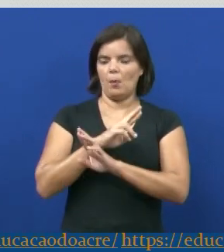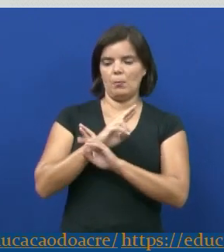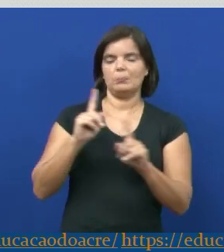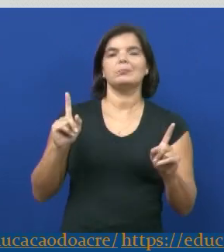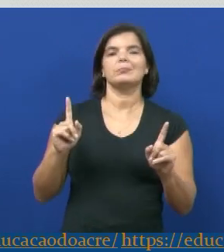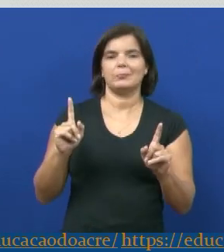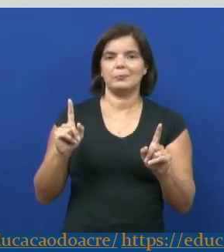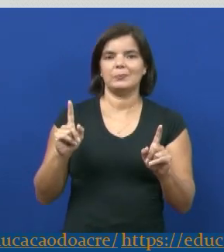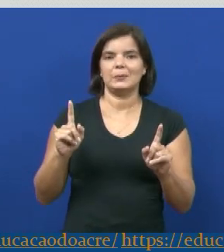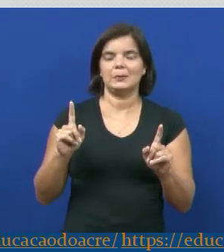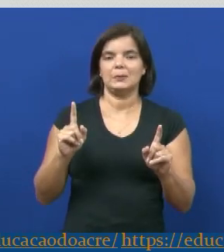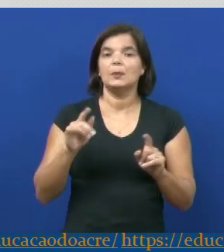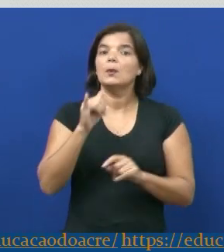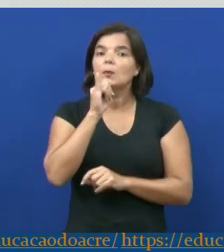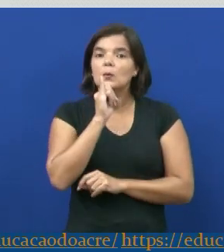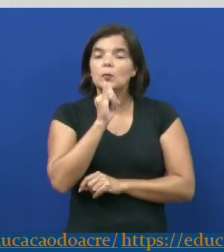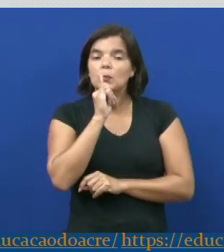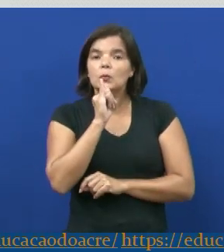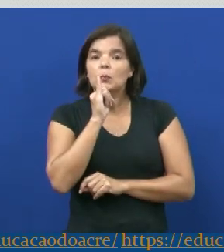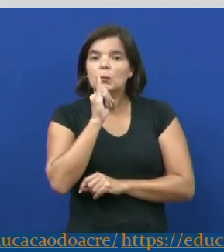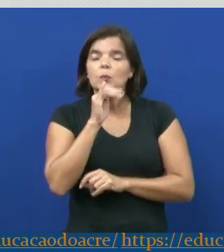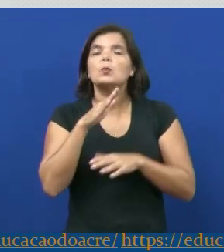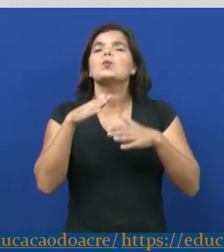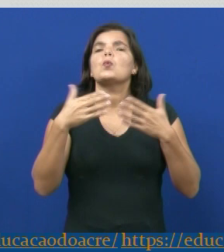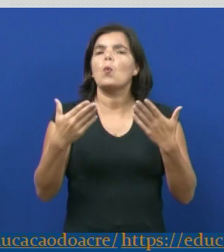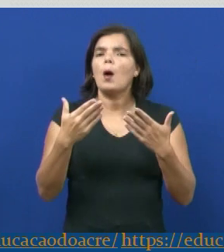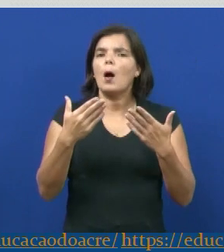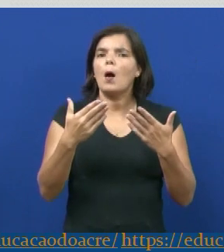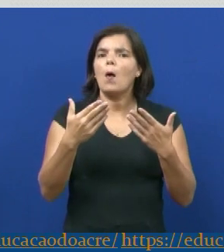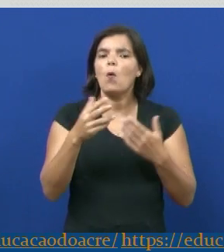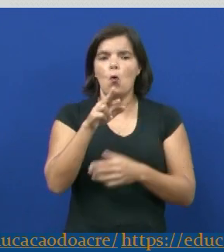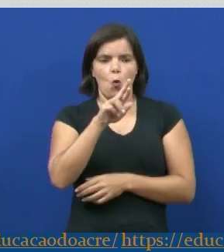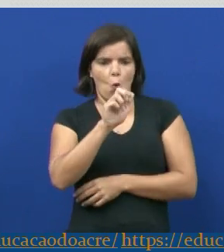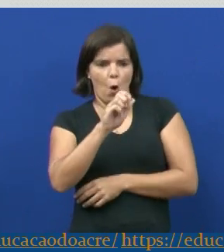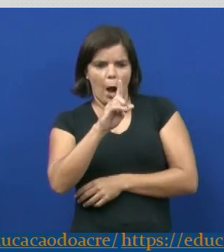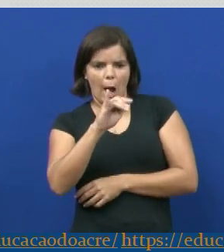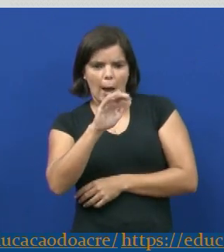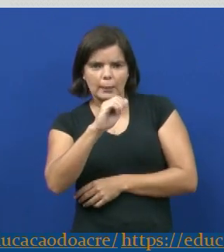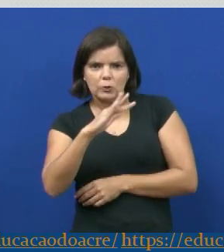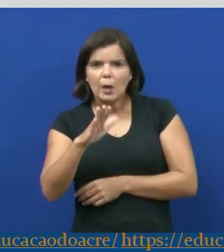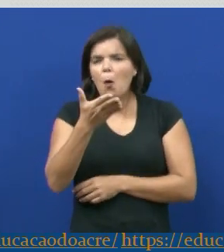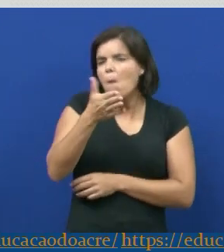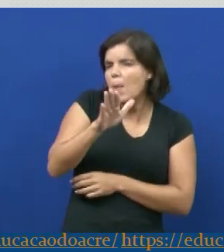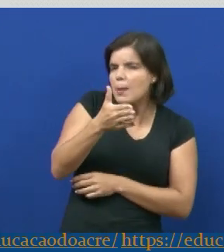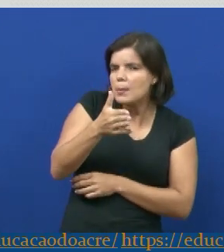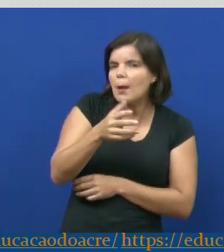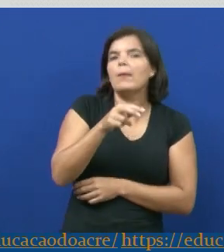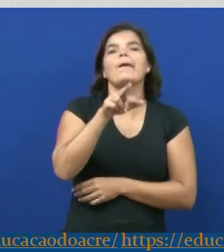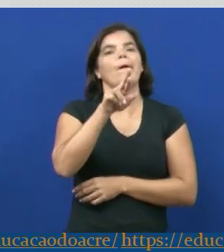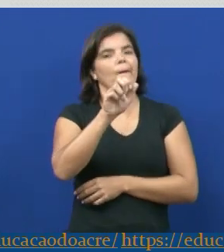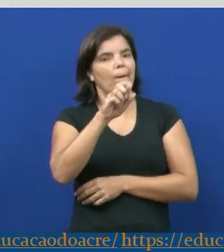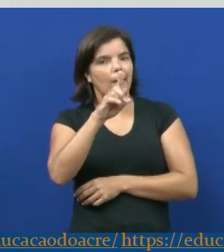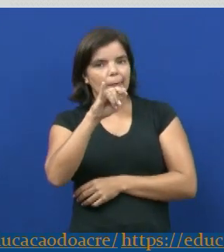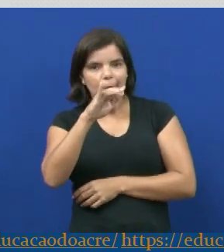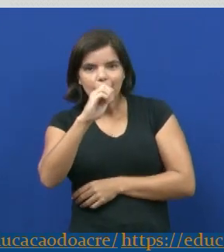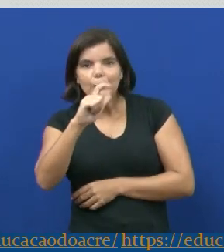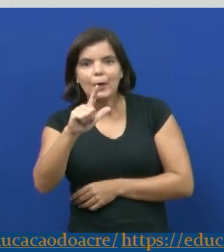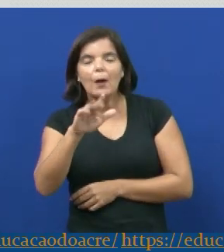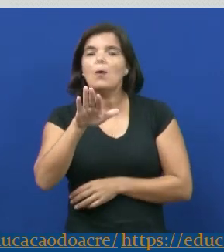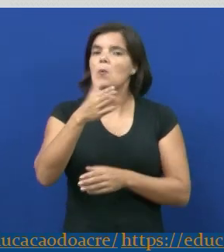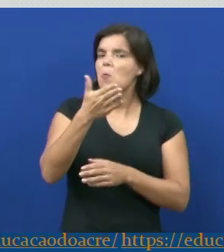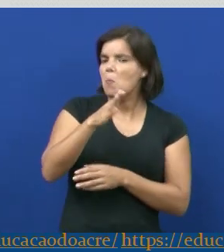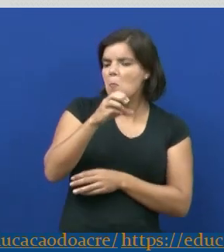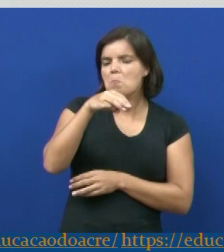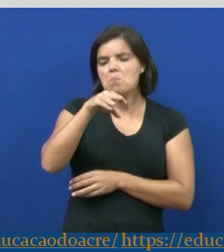contradição. Né? Esse é um exemplo de qual cético? O radical ou o moderado? O